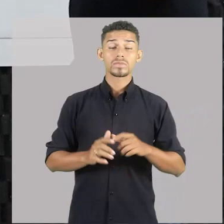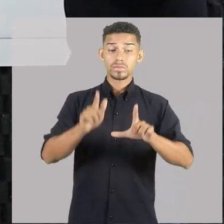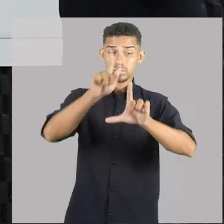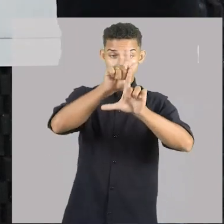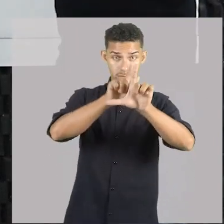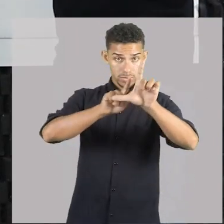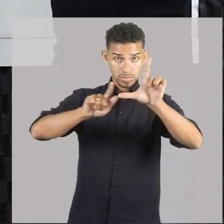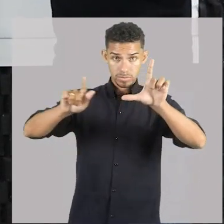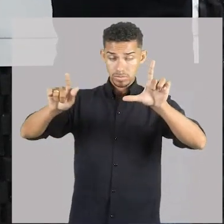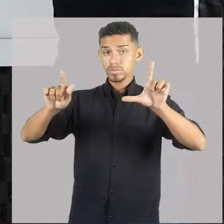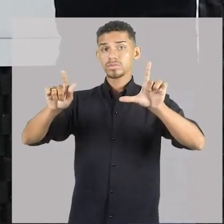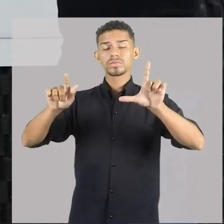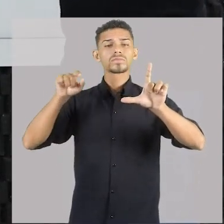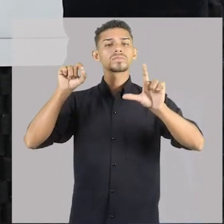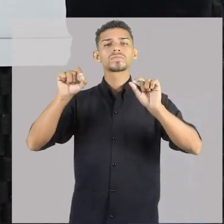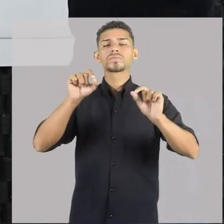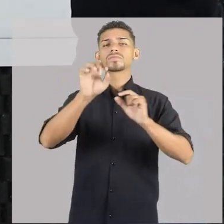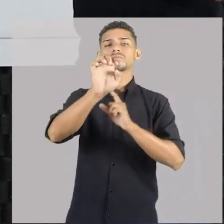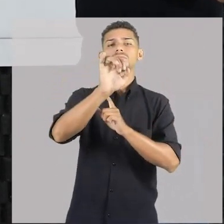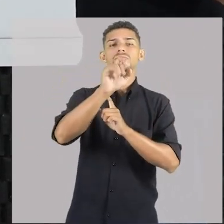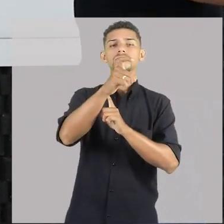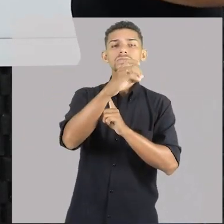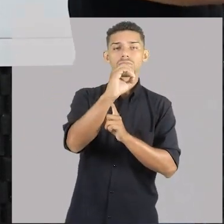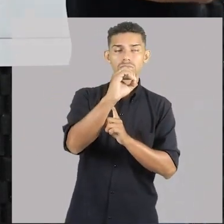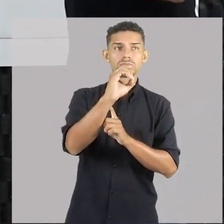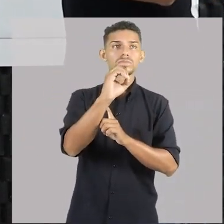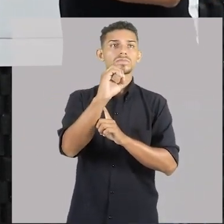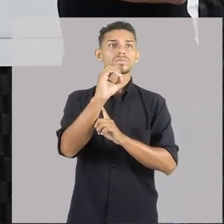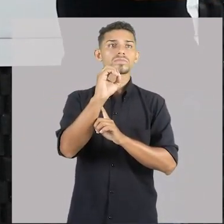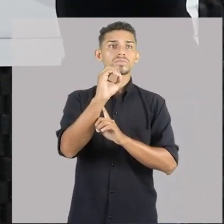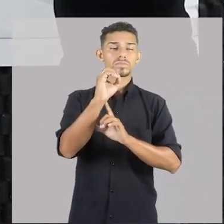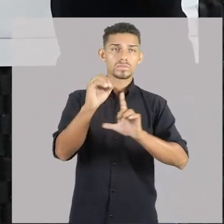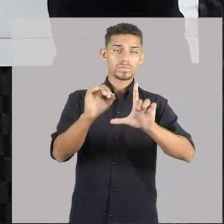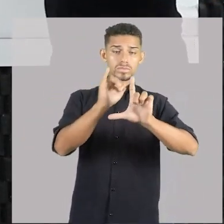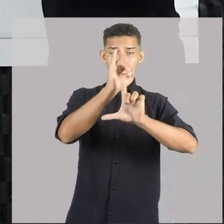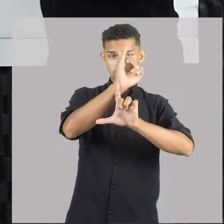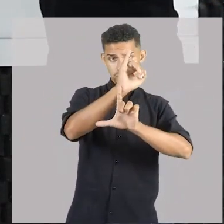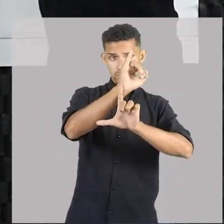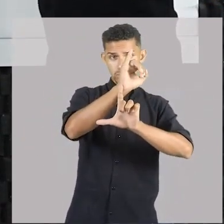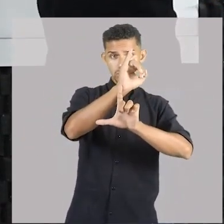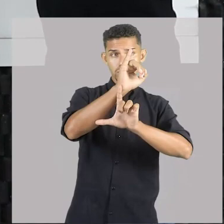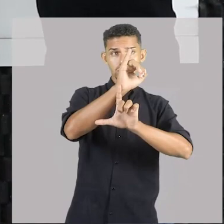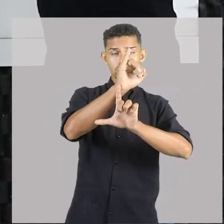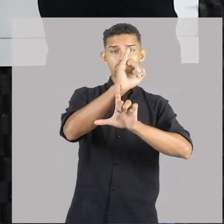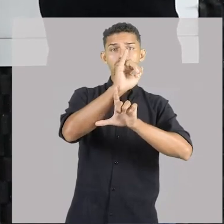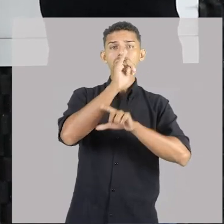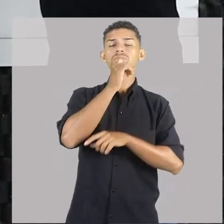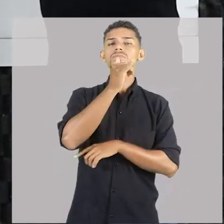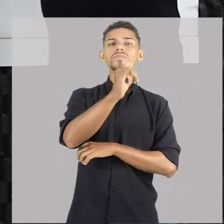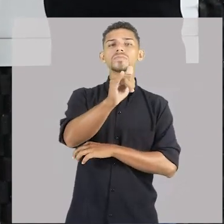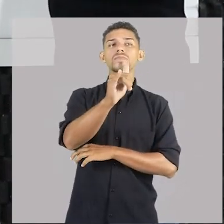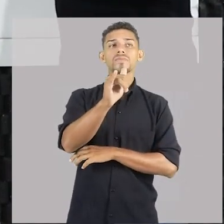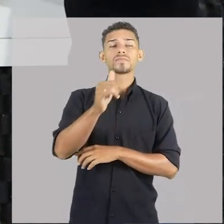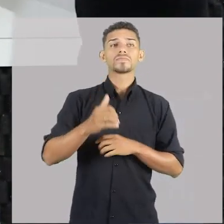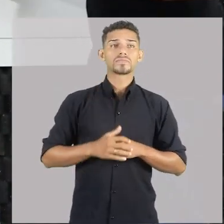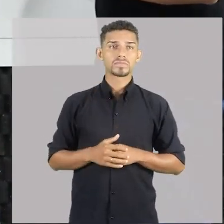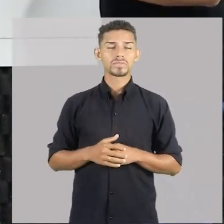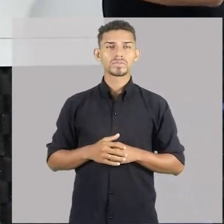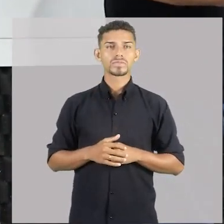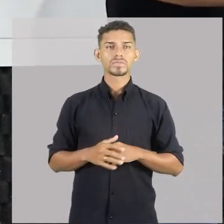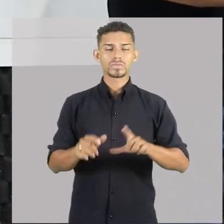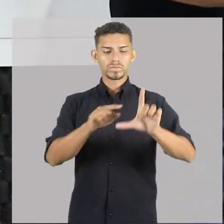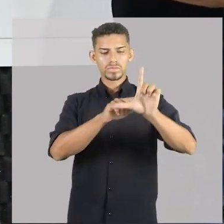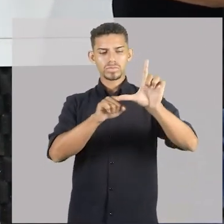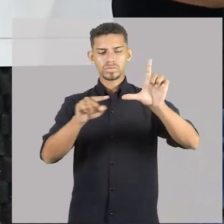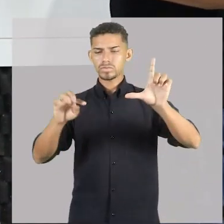Esses são os eixos, as coordenadas. Aqui o eixo Y, os valores da corrente, e no eixo